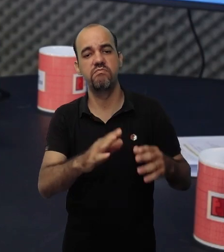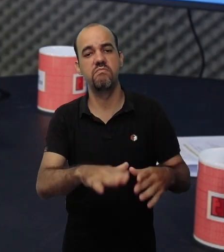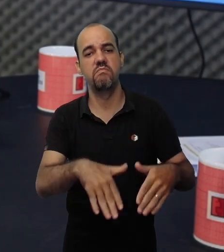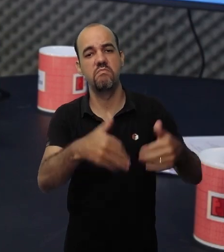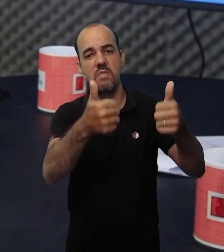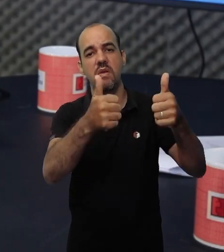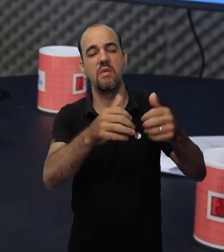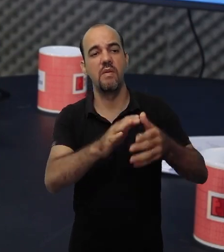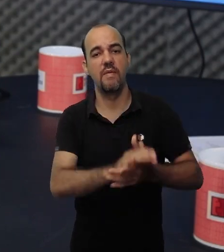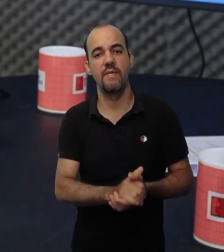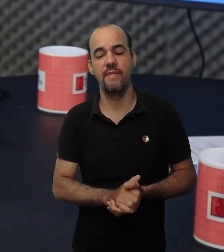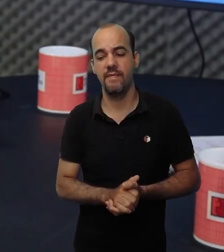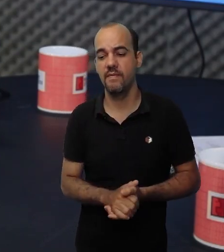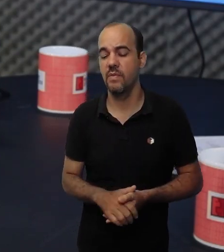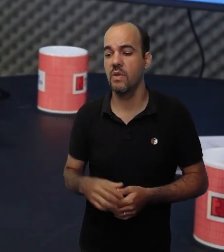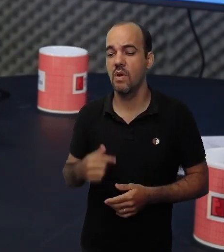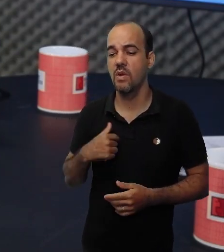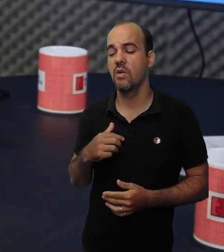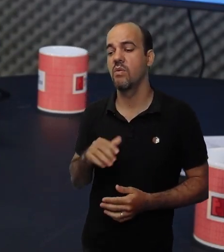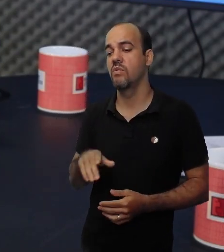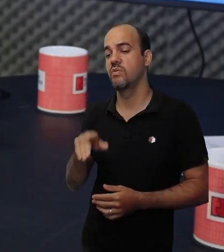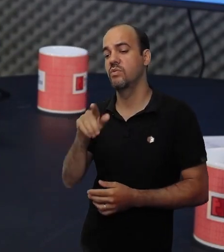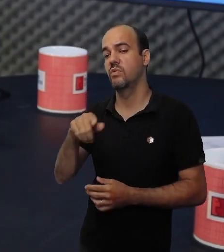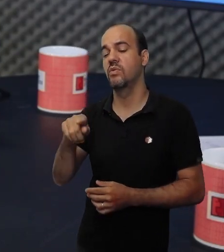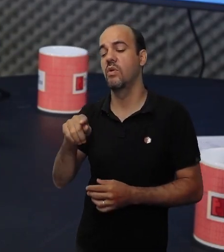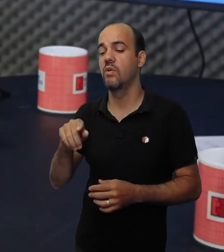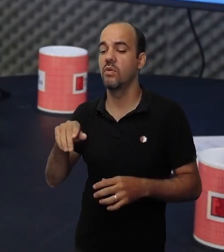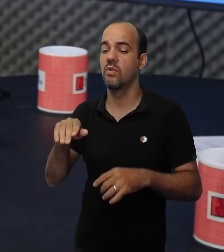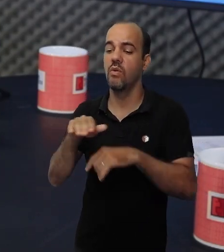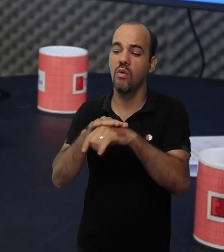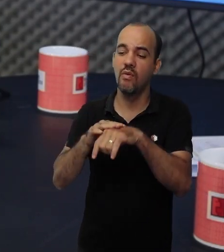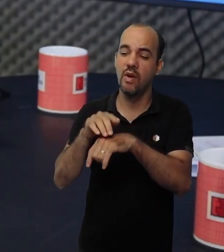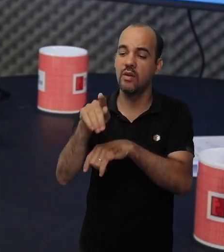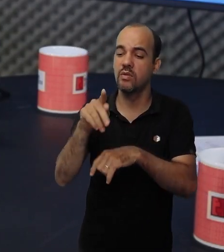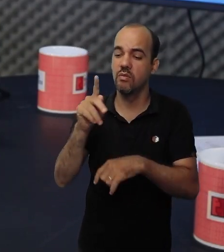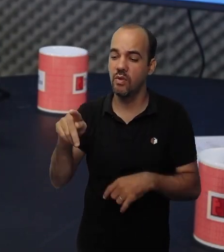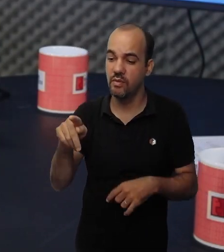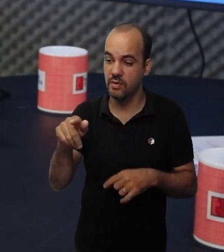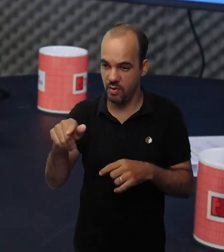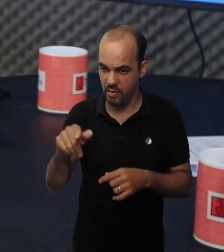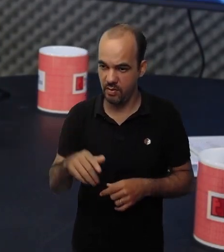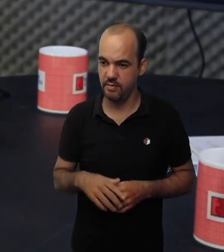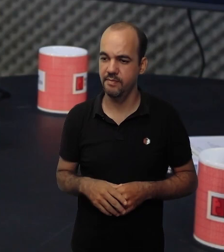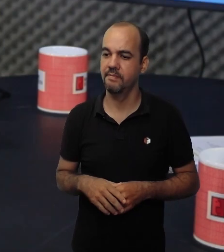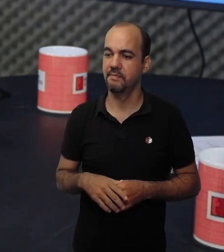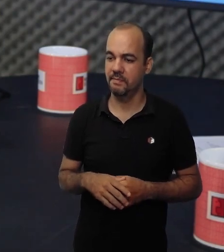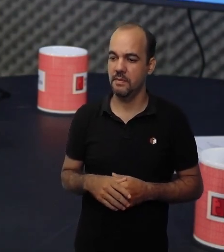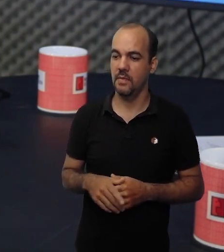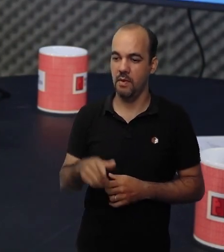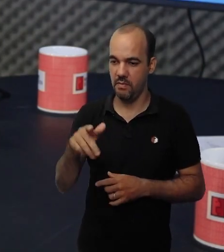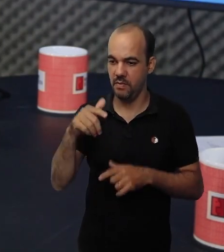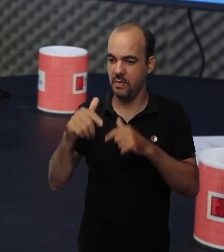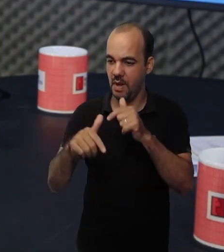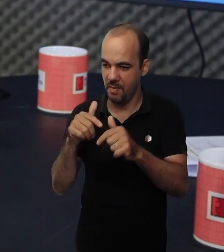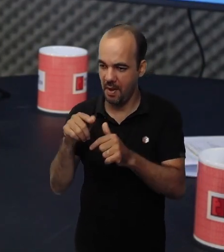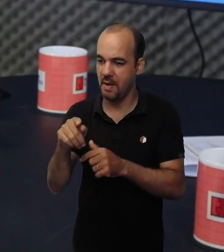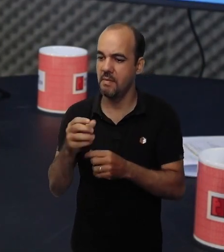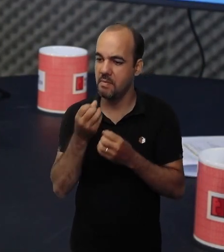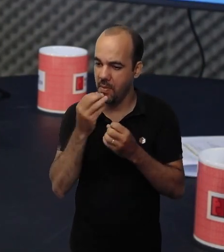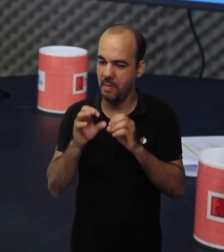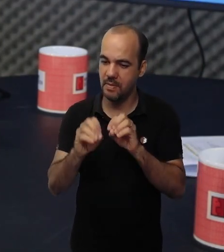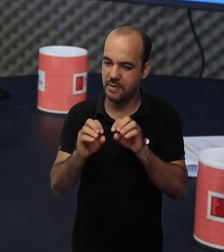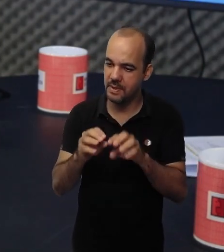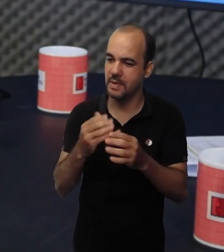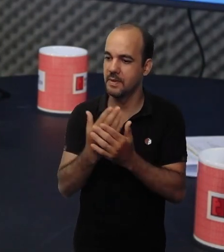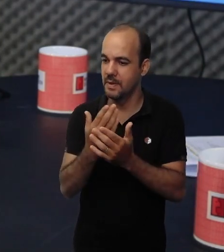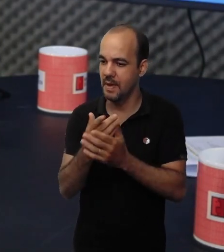eu chego para um professor e mostro o trabalho dele, ele se motiva. Quando eu chego para o gestor e mostro